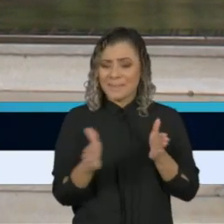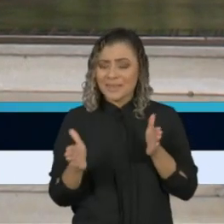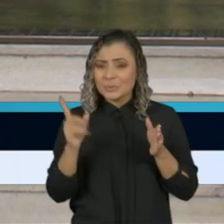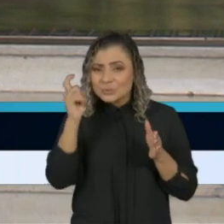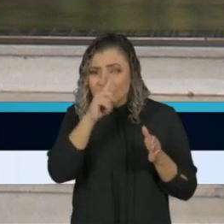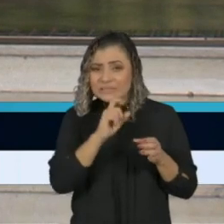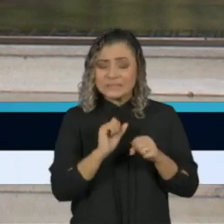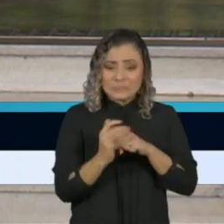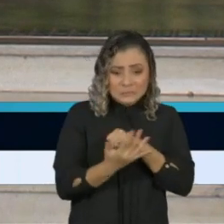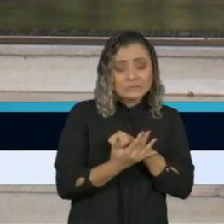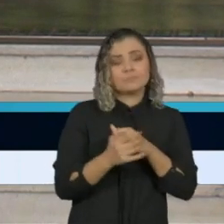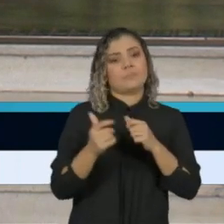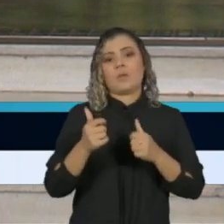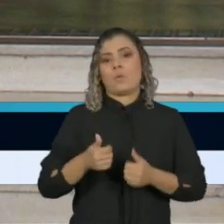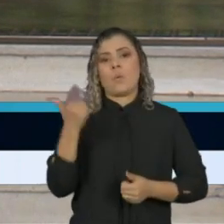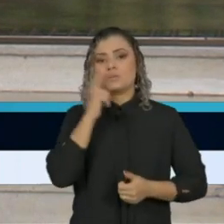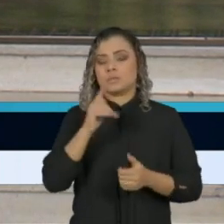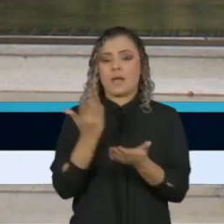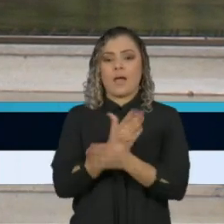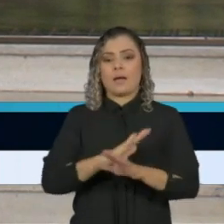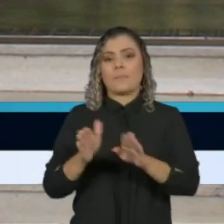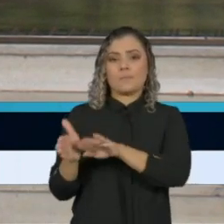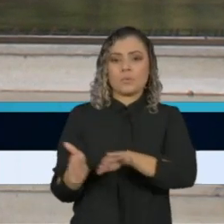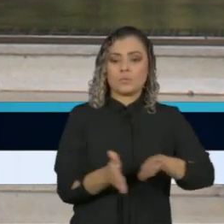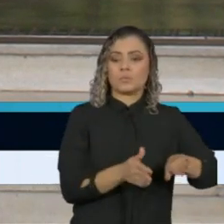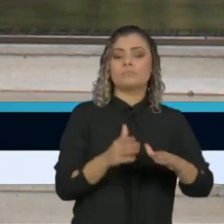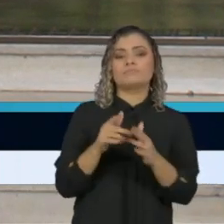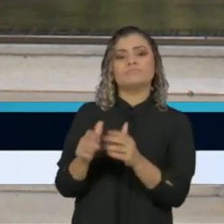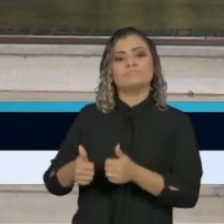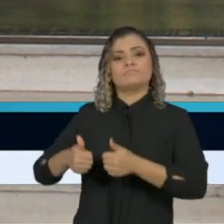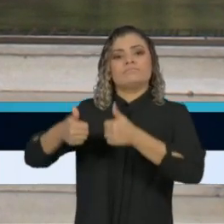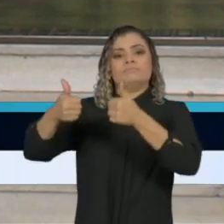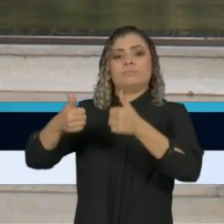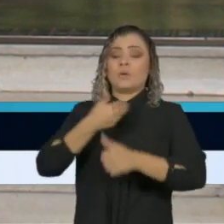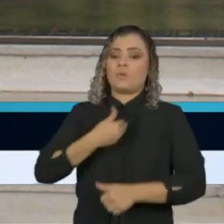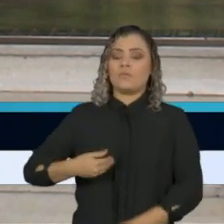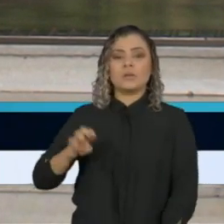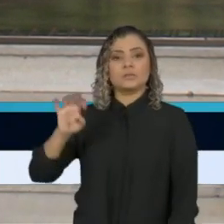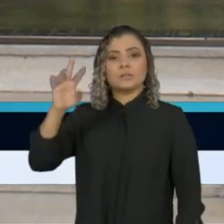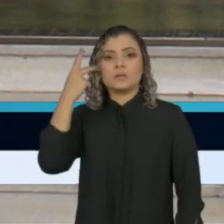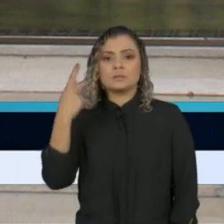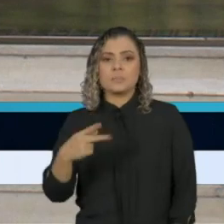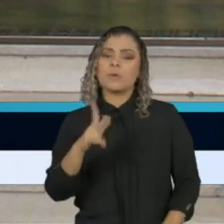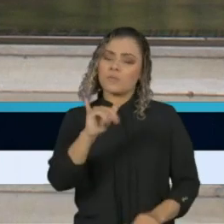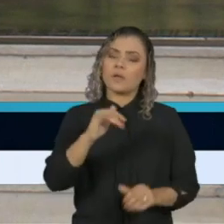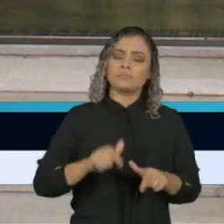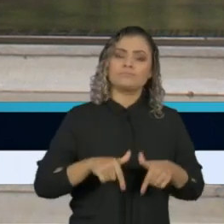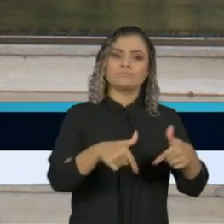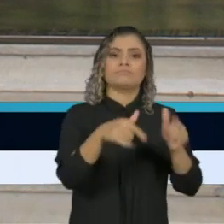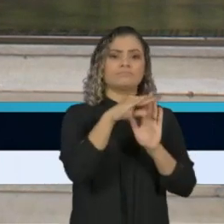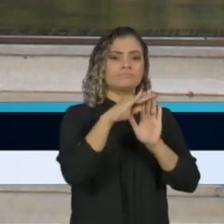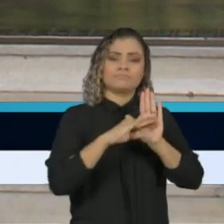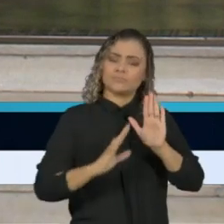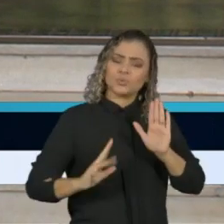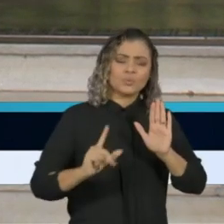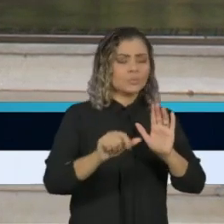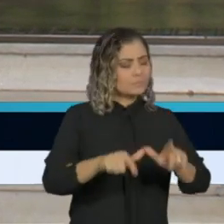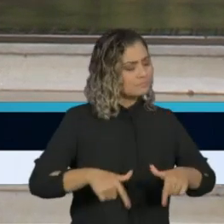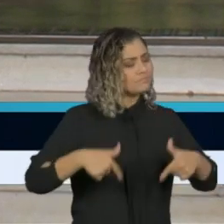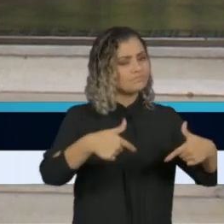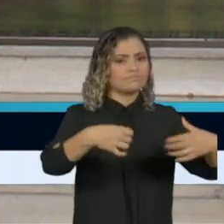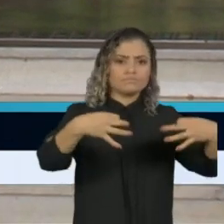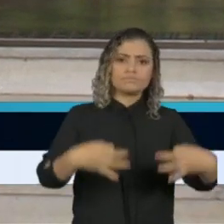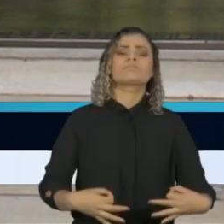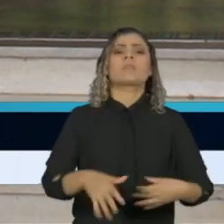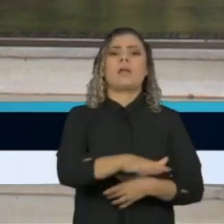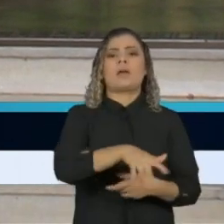fase do coronavírus. E o governo do Estado de São Paulo toma e tomará todas as medidas que forem necessárias no